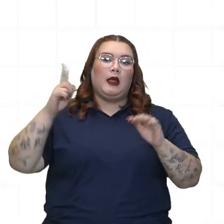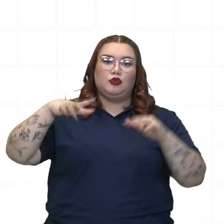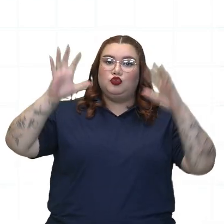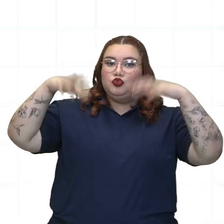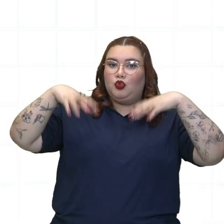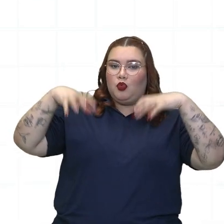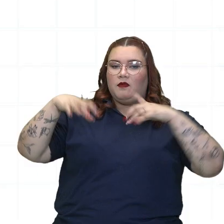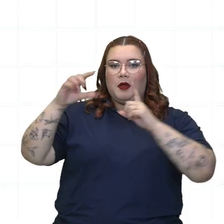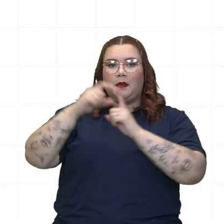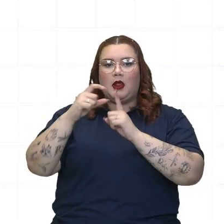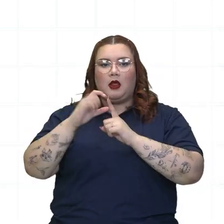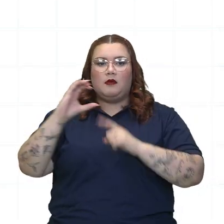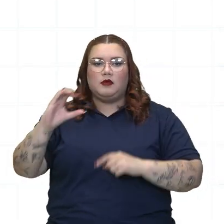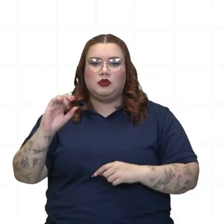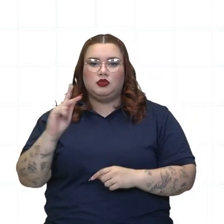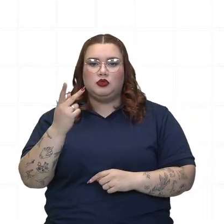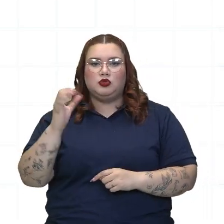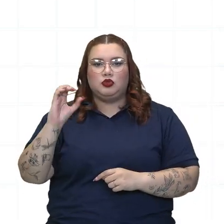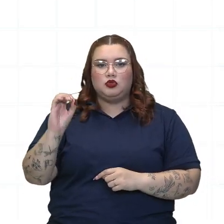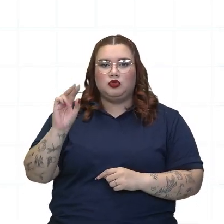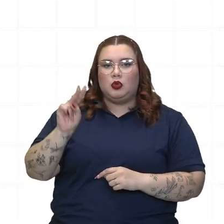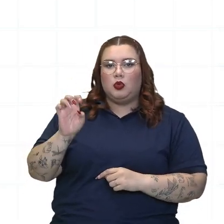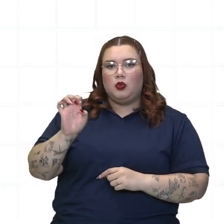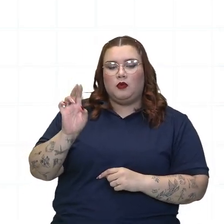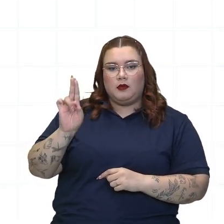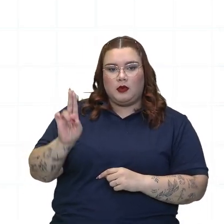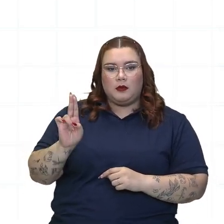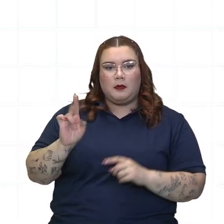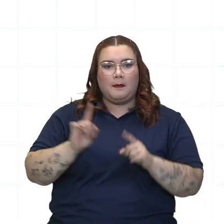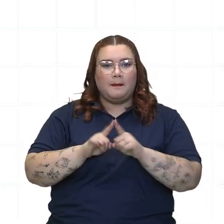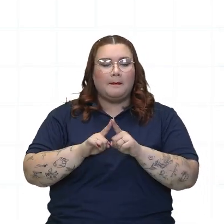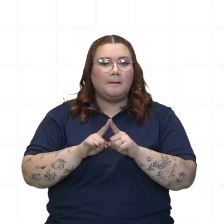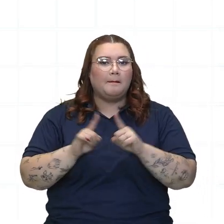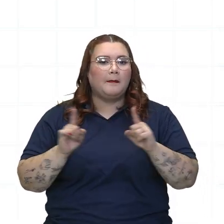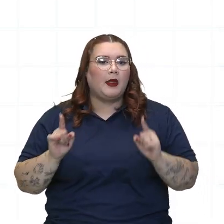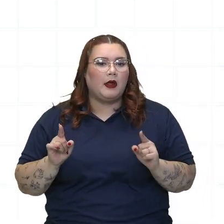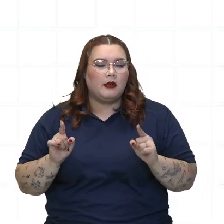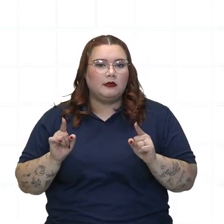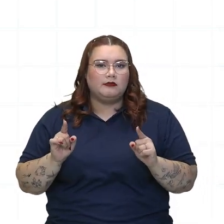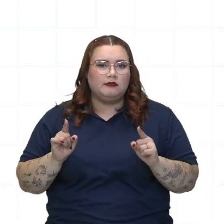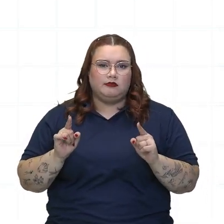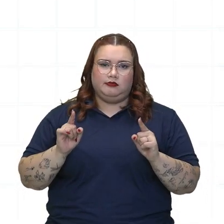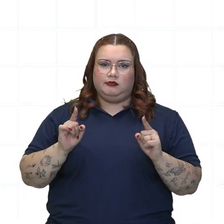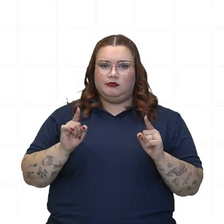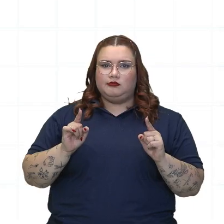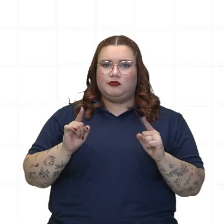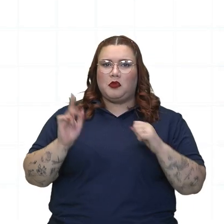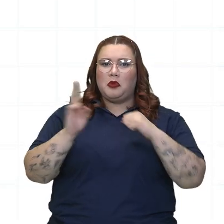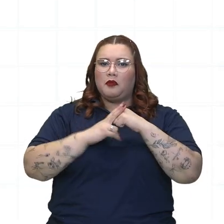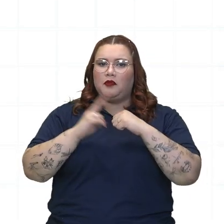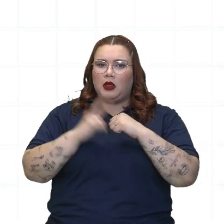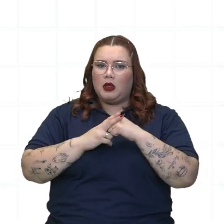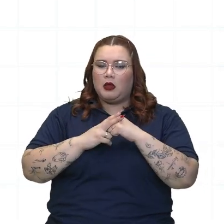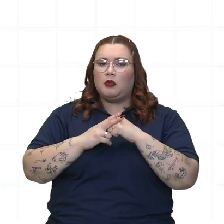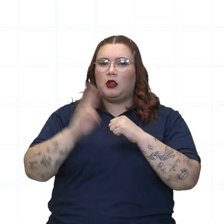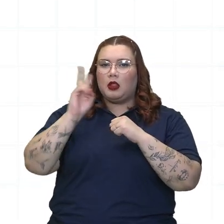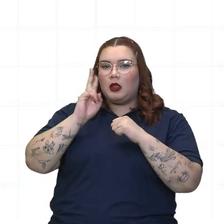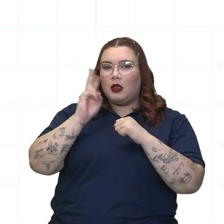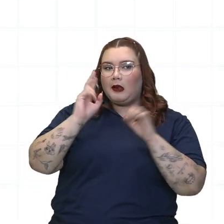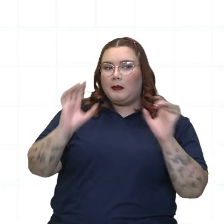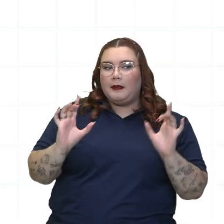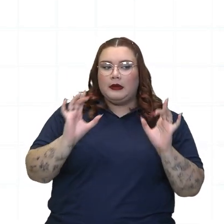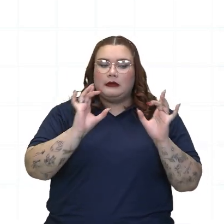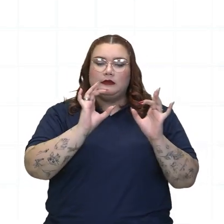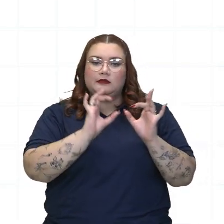O verbo está aí, choveu. Mas é uma situação em que o verbo se enquadra naqueles casos